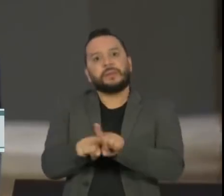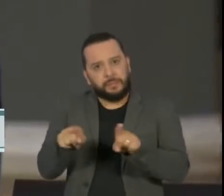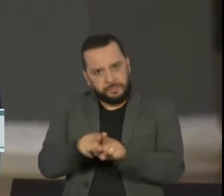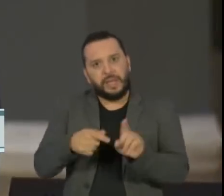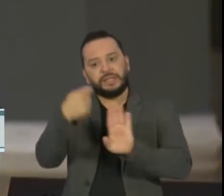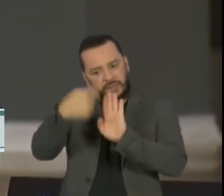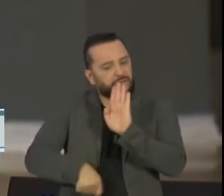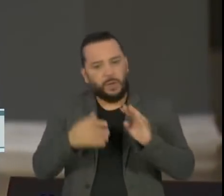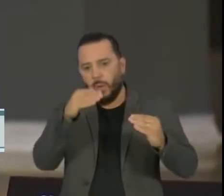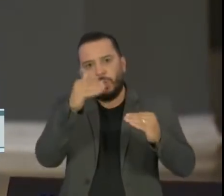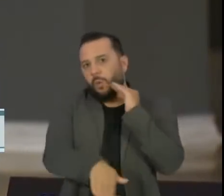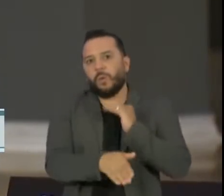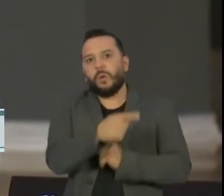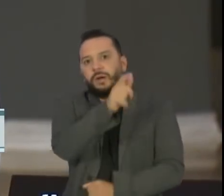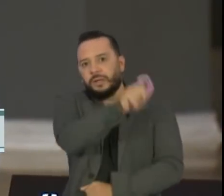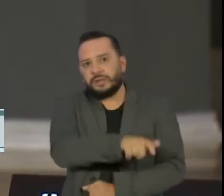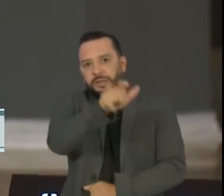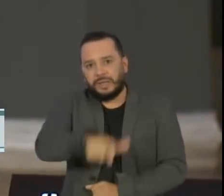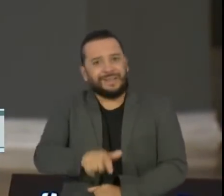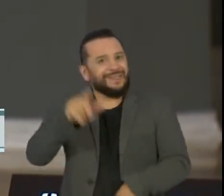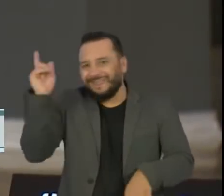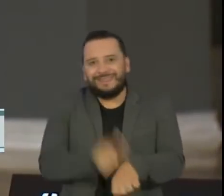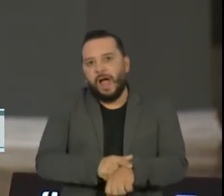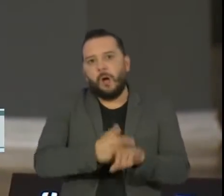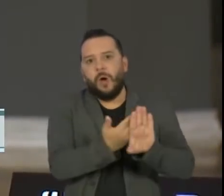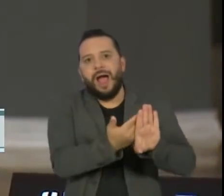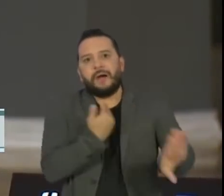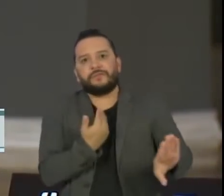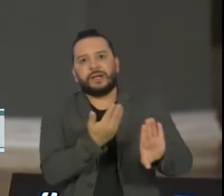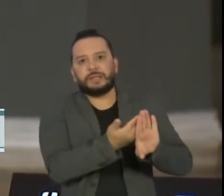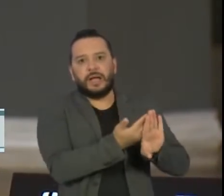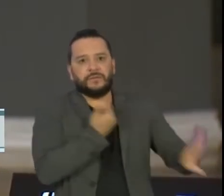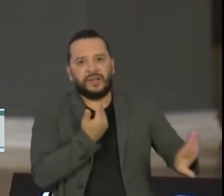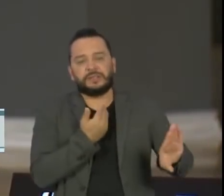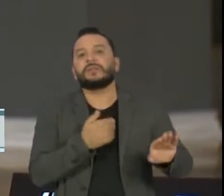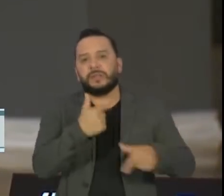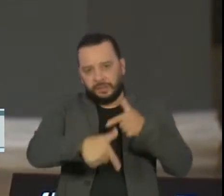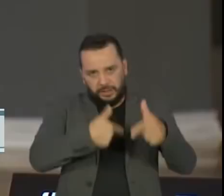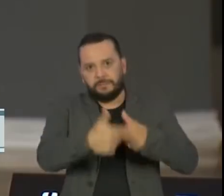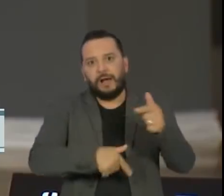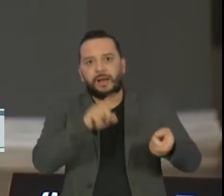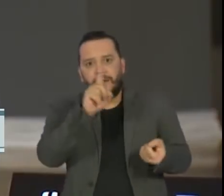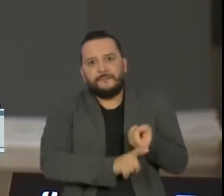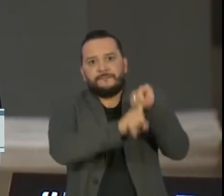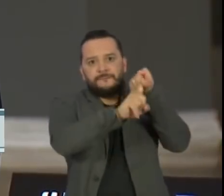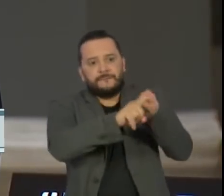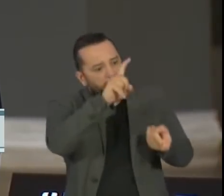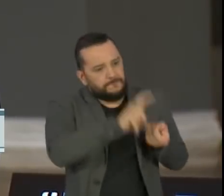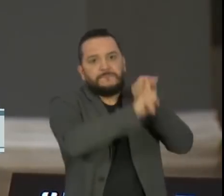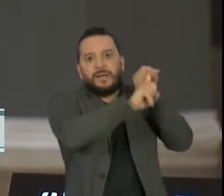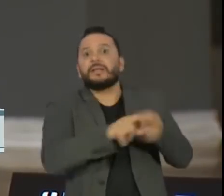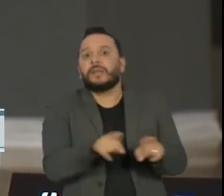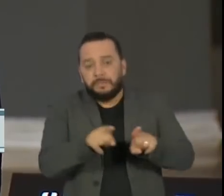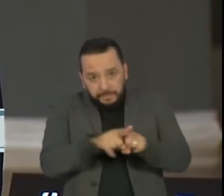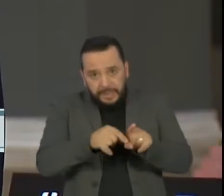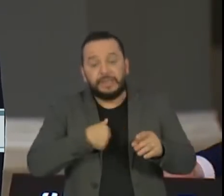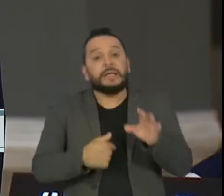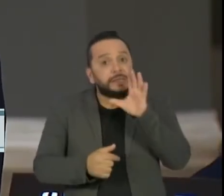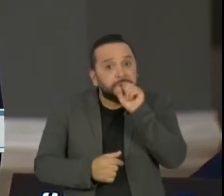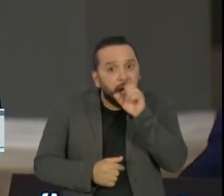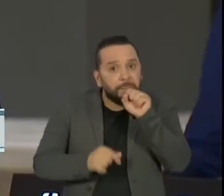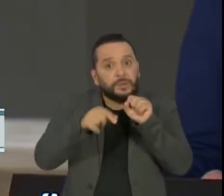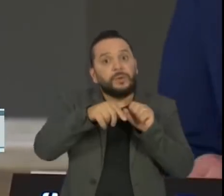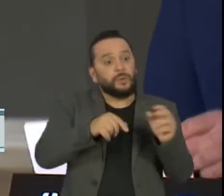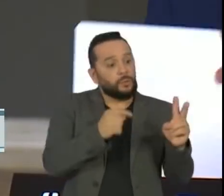Os policiais foram imediatamente afastados e no sábado já estavam sendo ouvidos. A